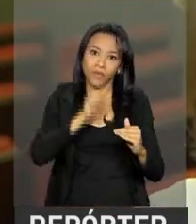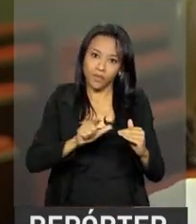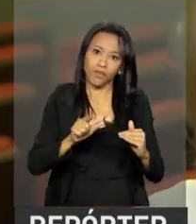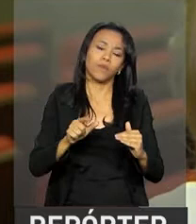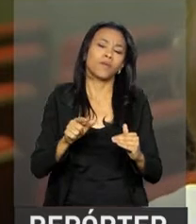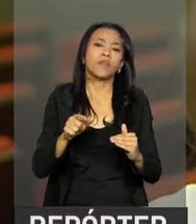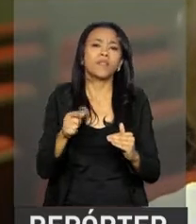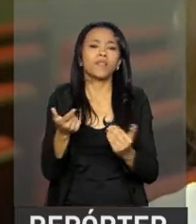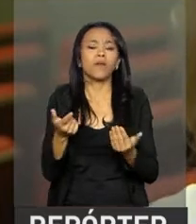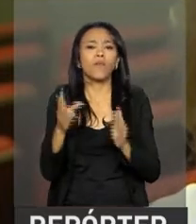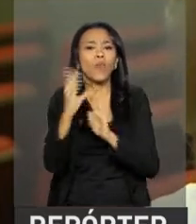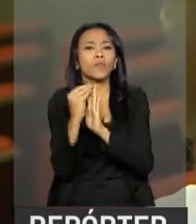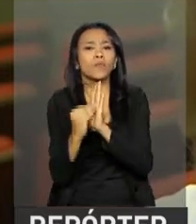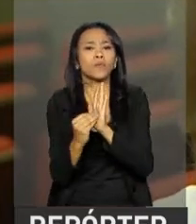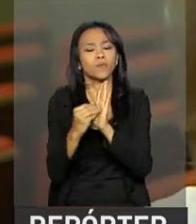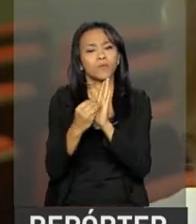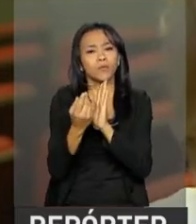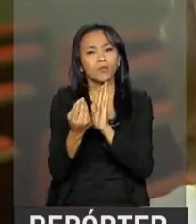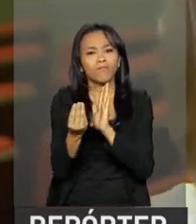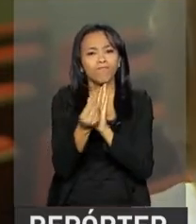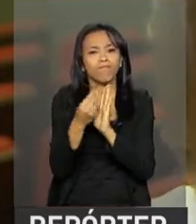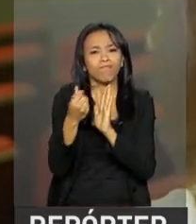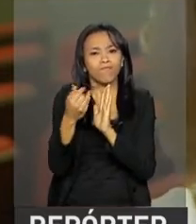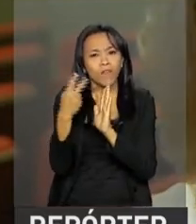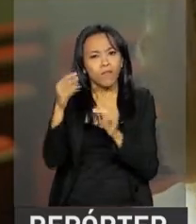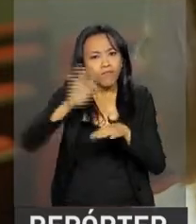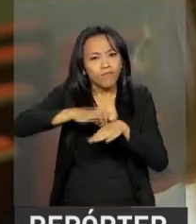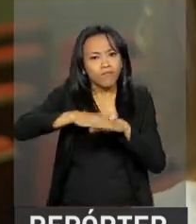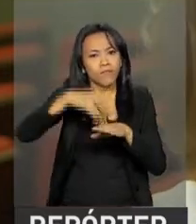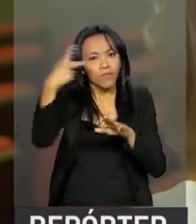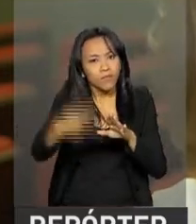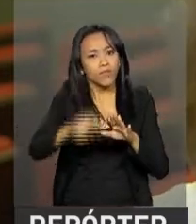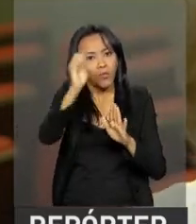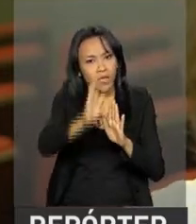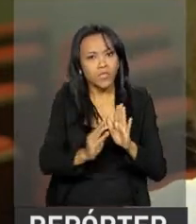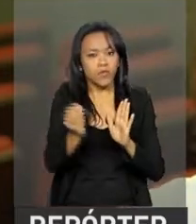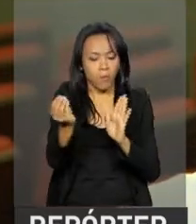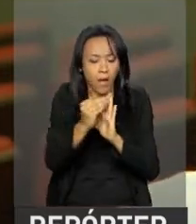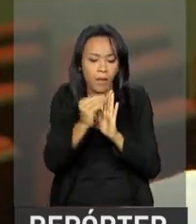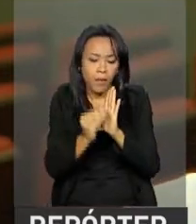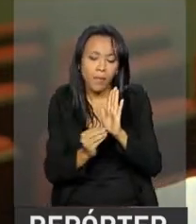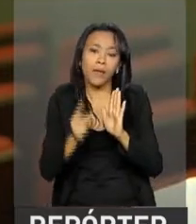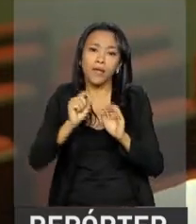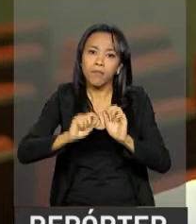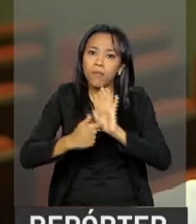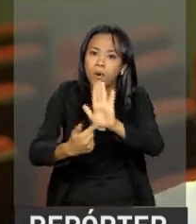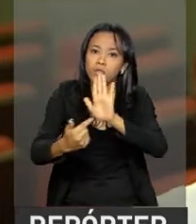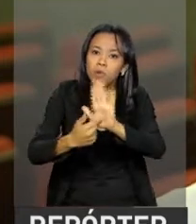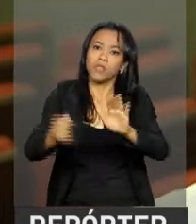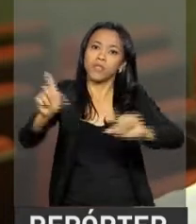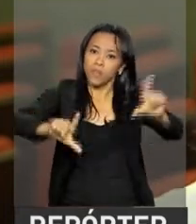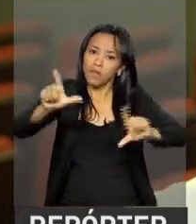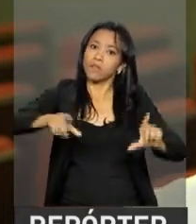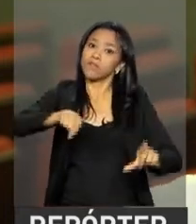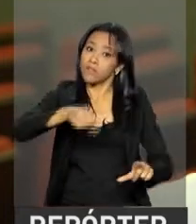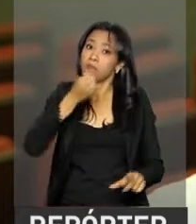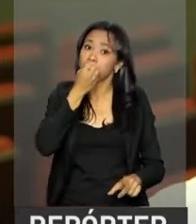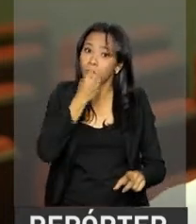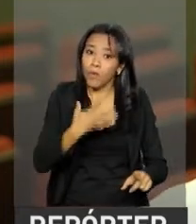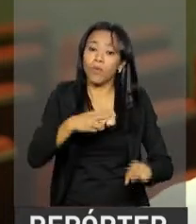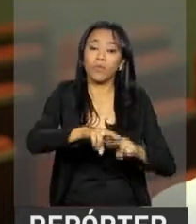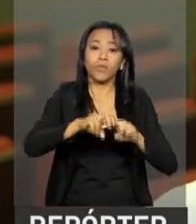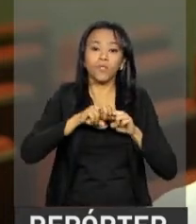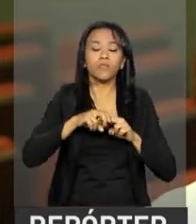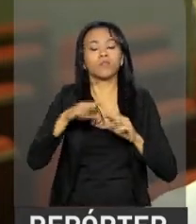conteúdo brasileiro tem sucesso, o público consumidor quer ver e os canais veem nesse conteúdo um bom negócio. Por isso estão